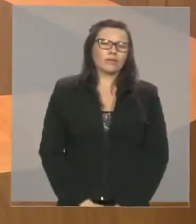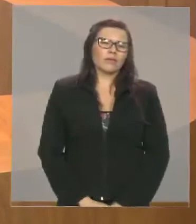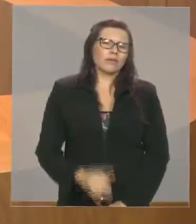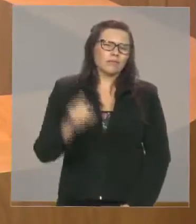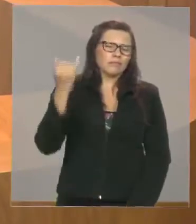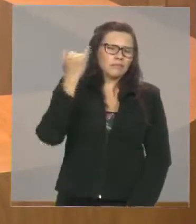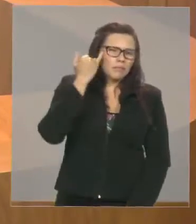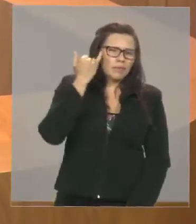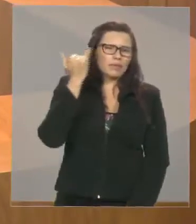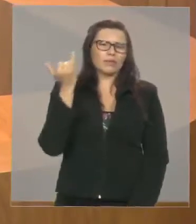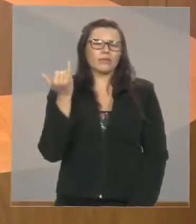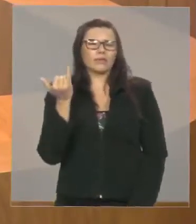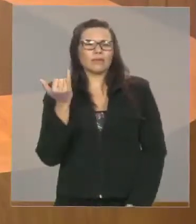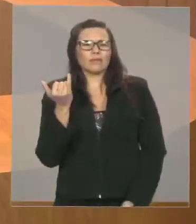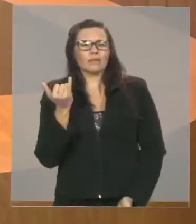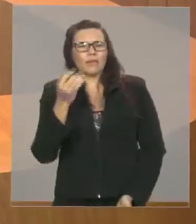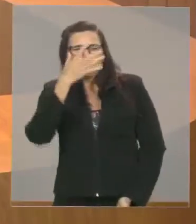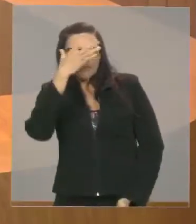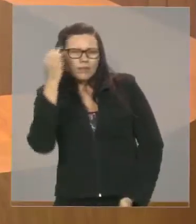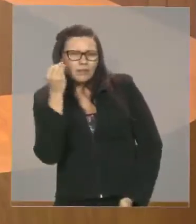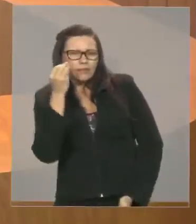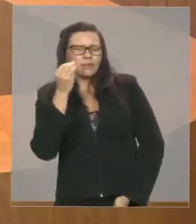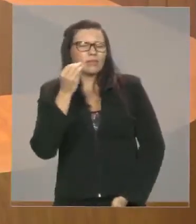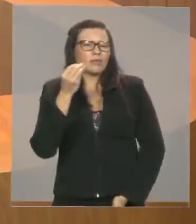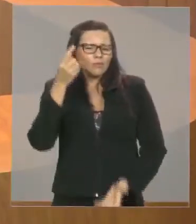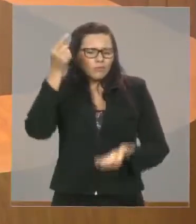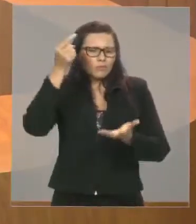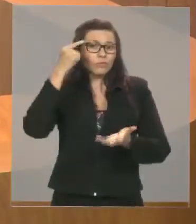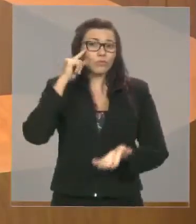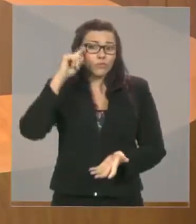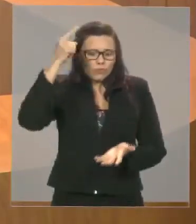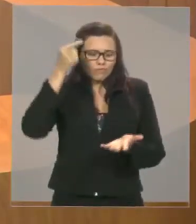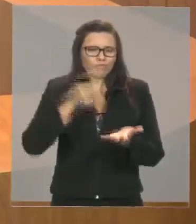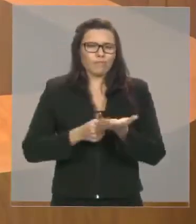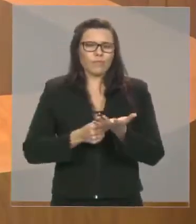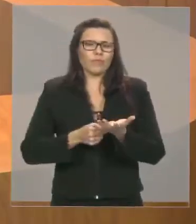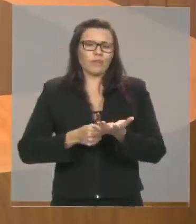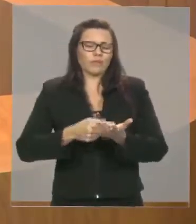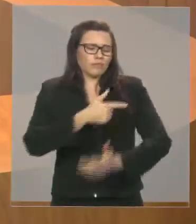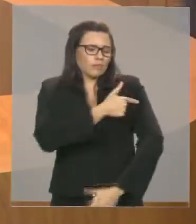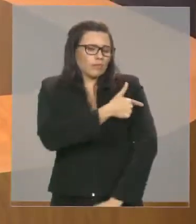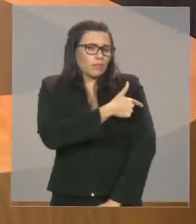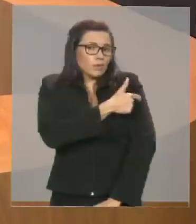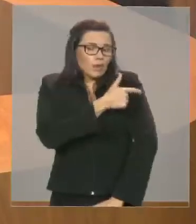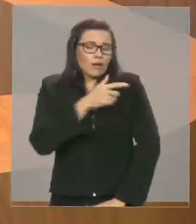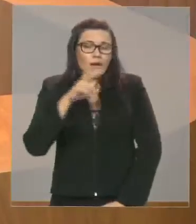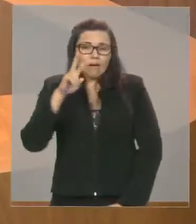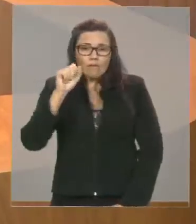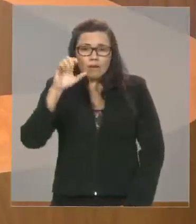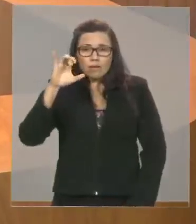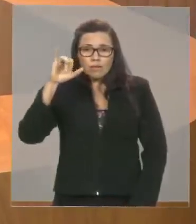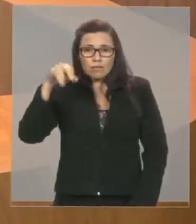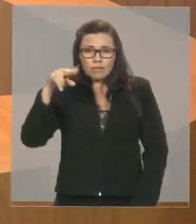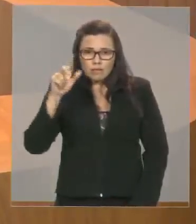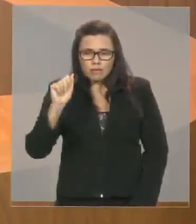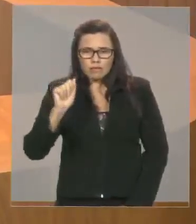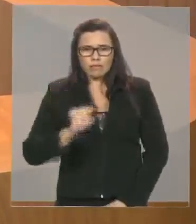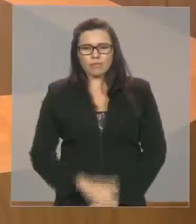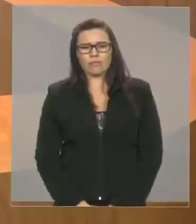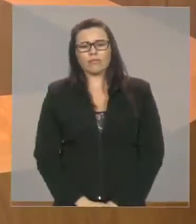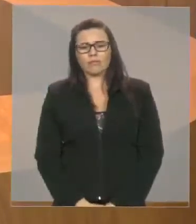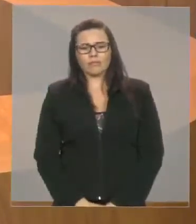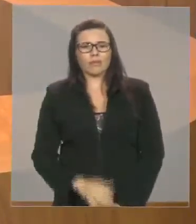exemplo do caso emblemático aqui da febre aftosa, e podia citar outros casos como Hanseníase. De